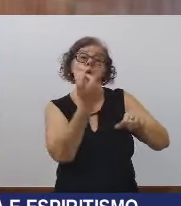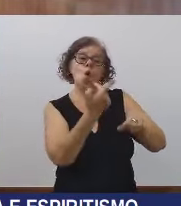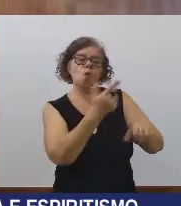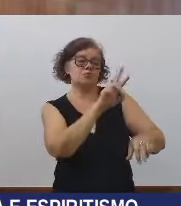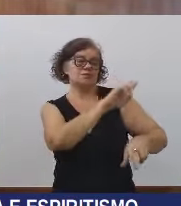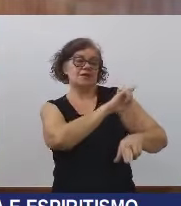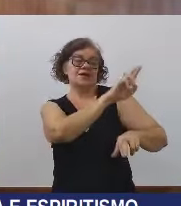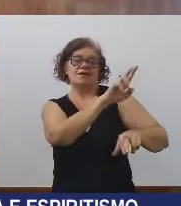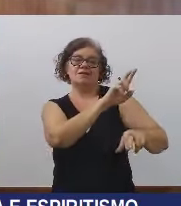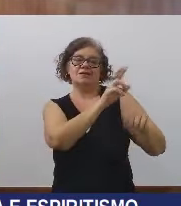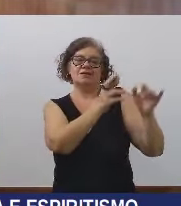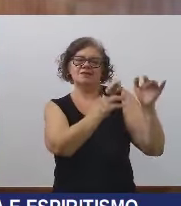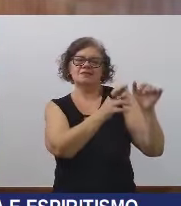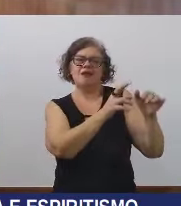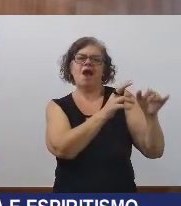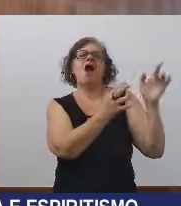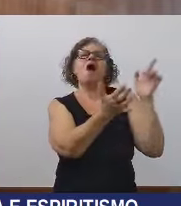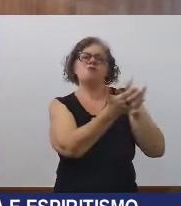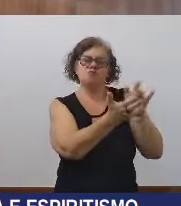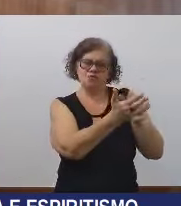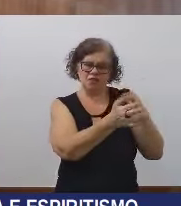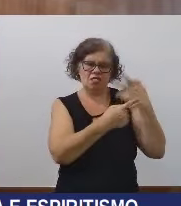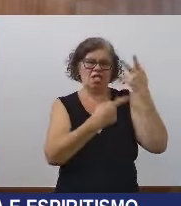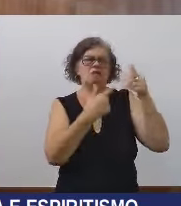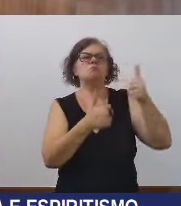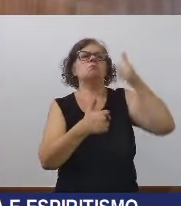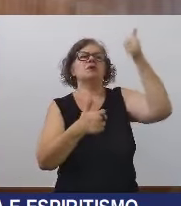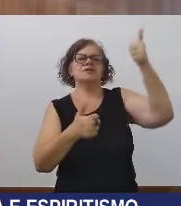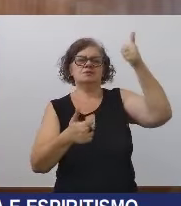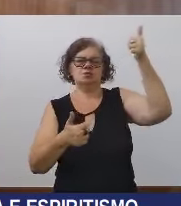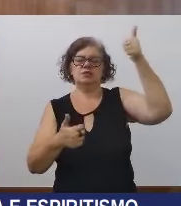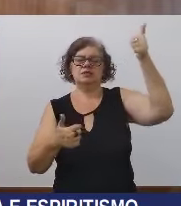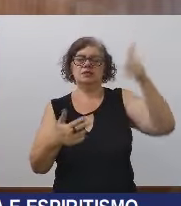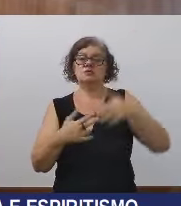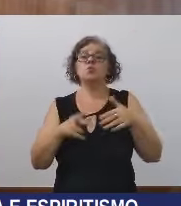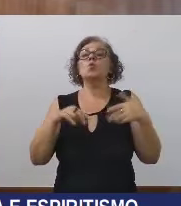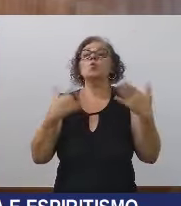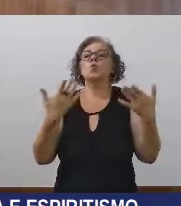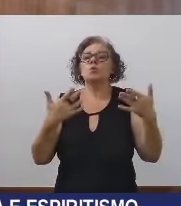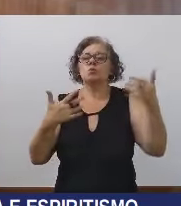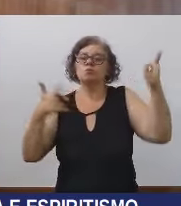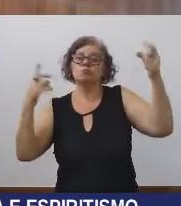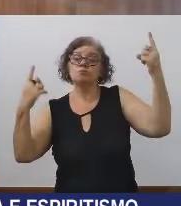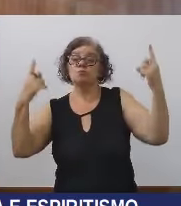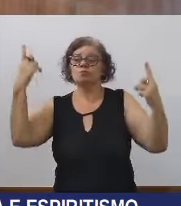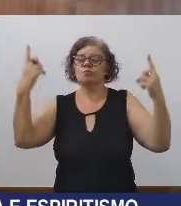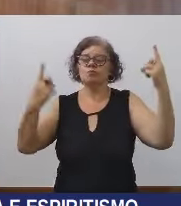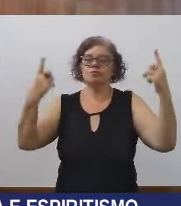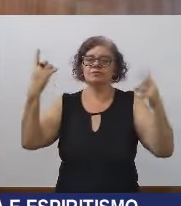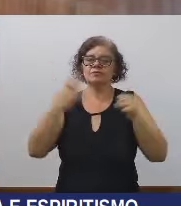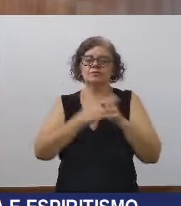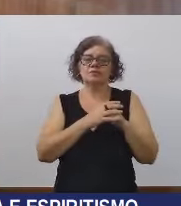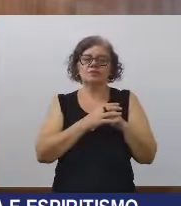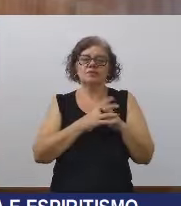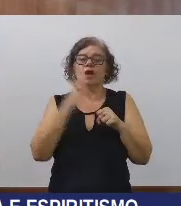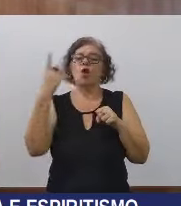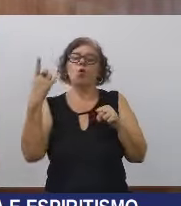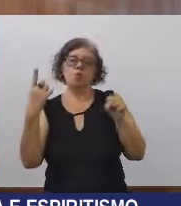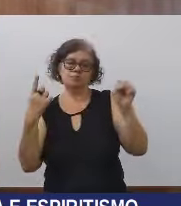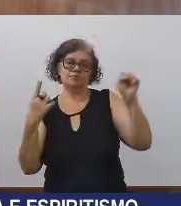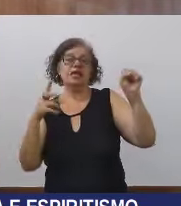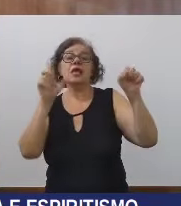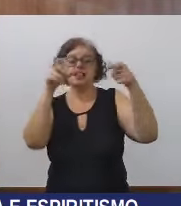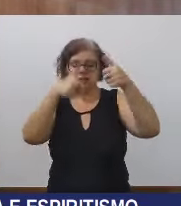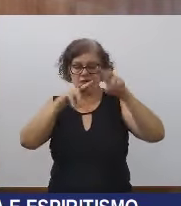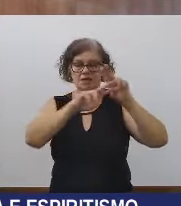Ou será que a religião também de sua parte não quer fazer prevalecer as suas verdades? Será que uma não está sentada ao